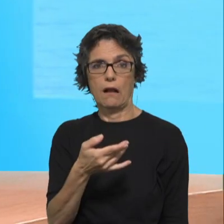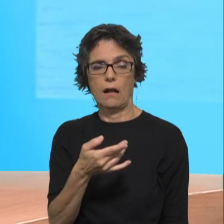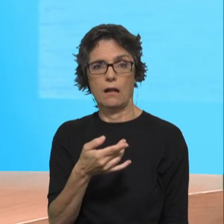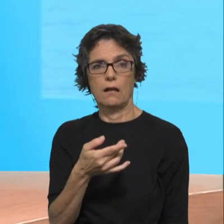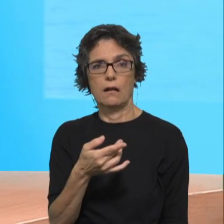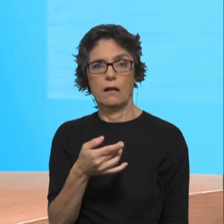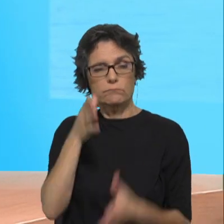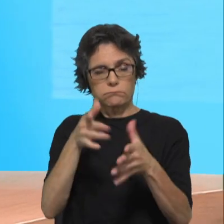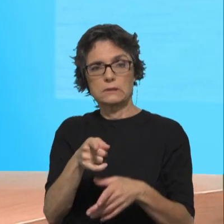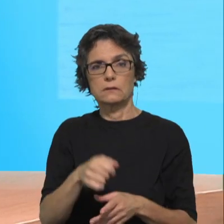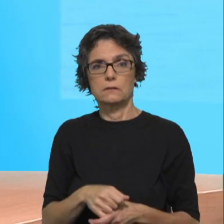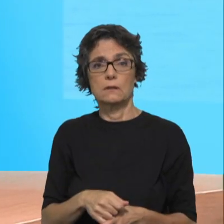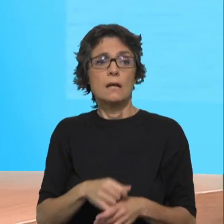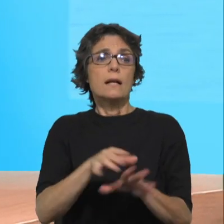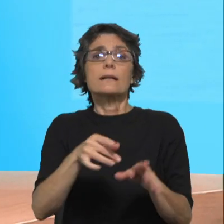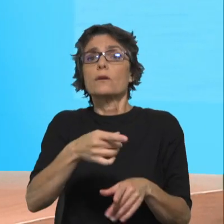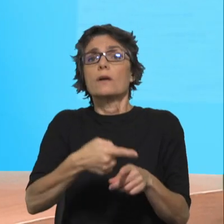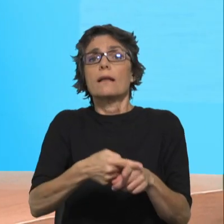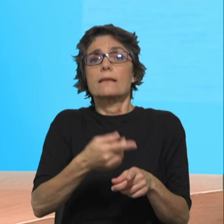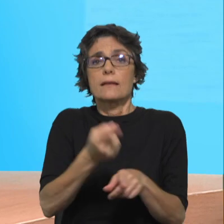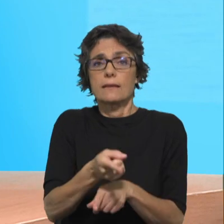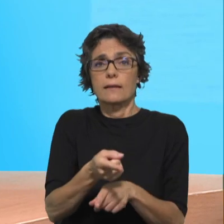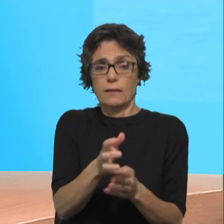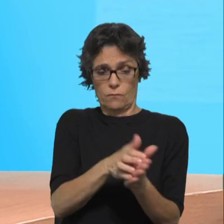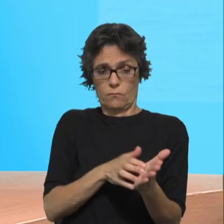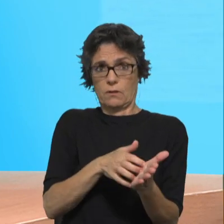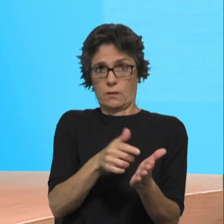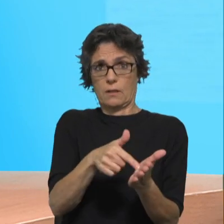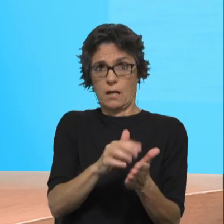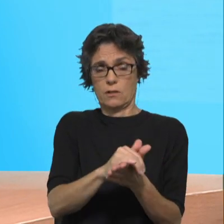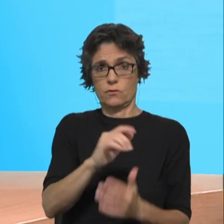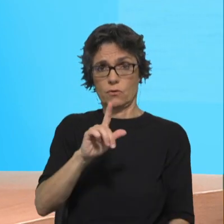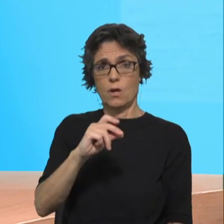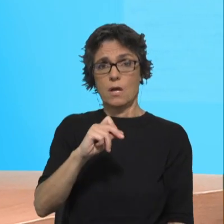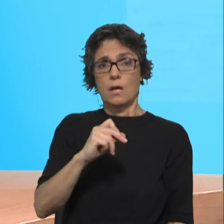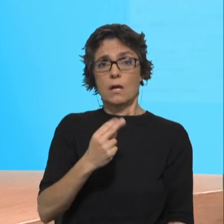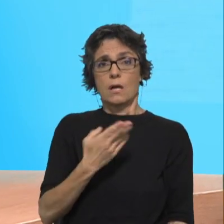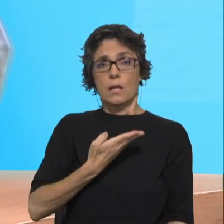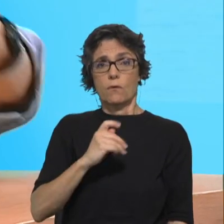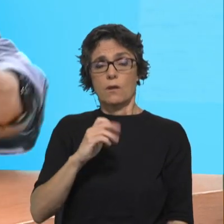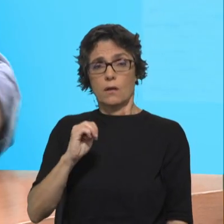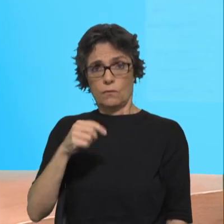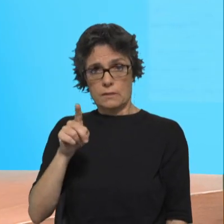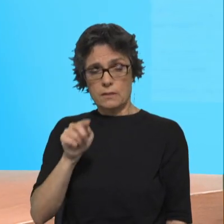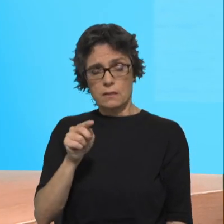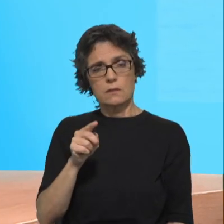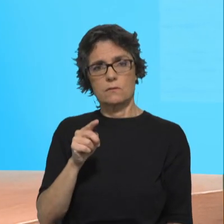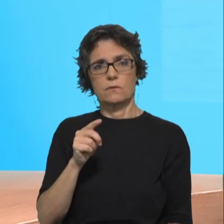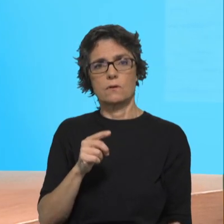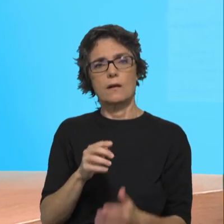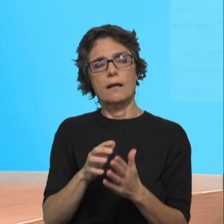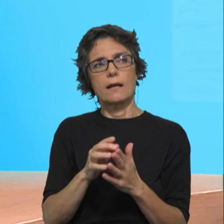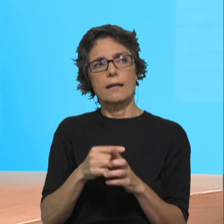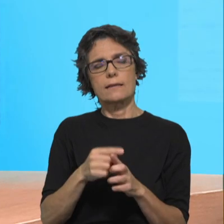julgo, é interessante, o texto da Laudato Si teve um enorme acolhimento no início,